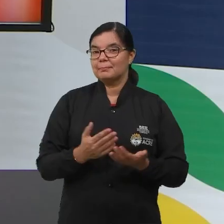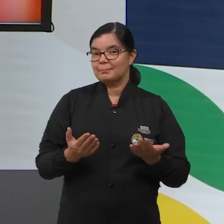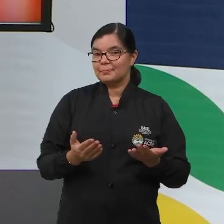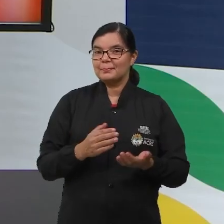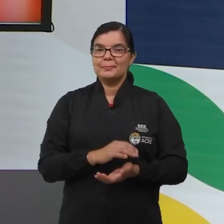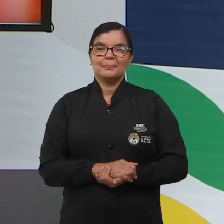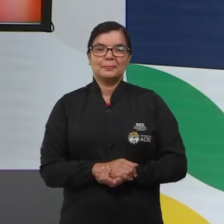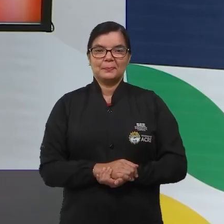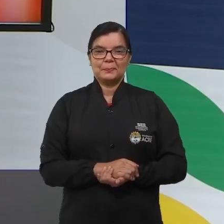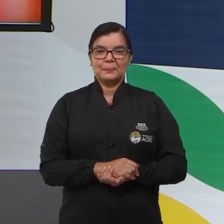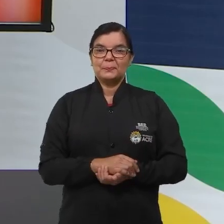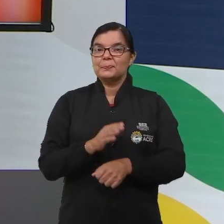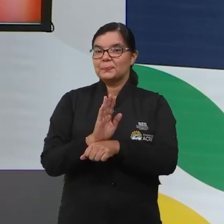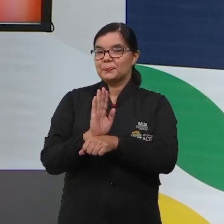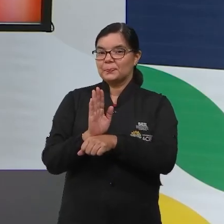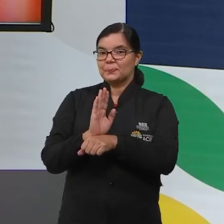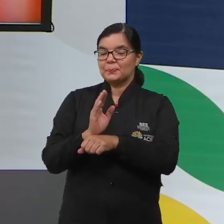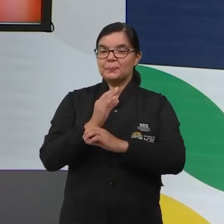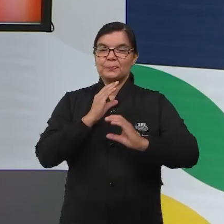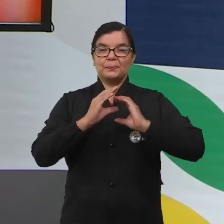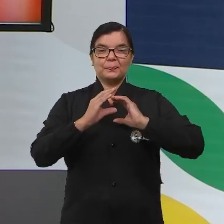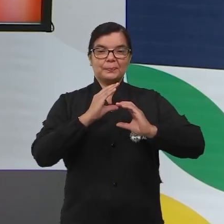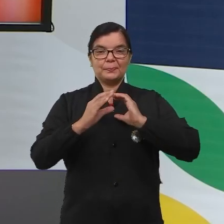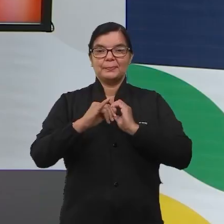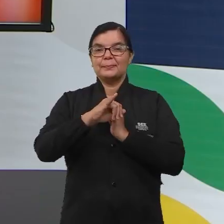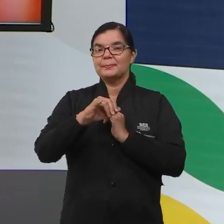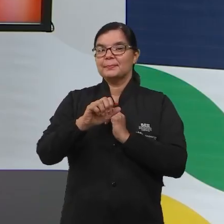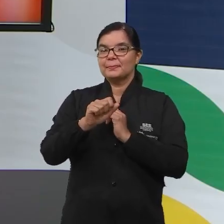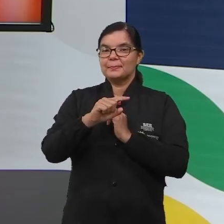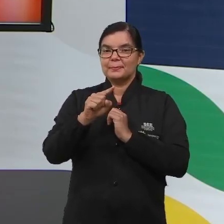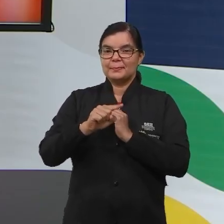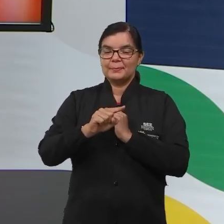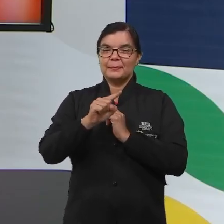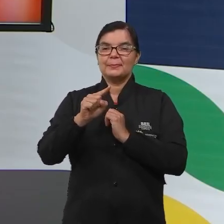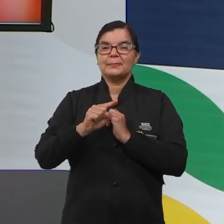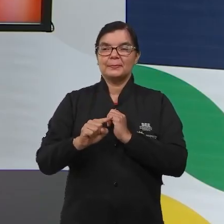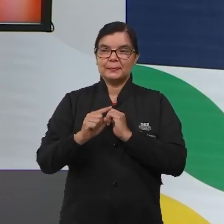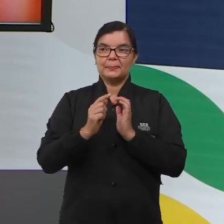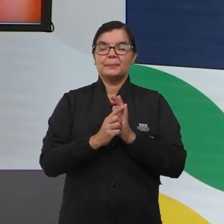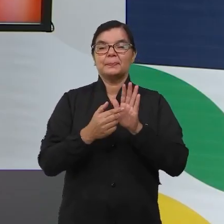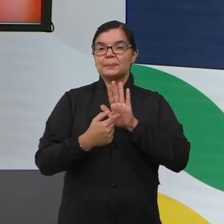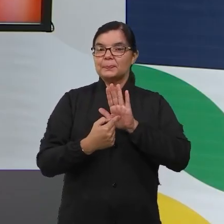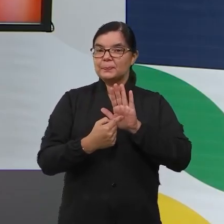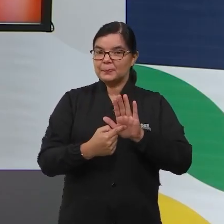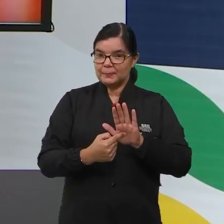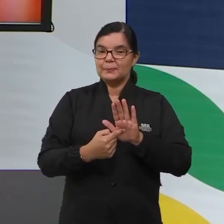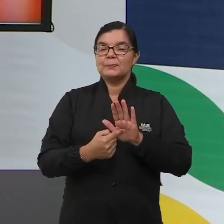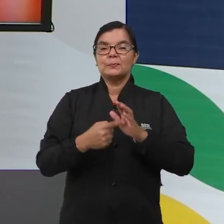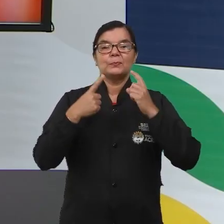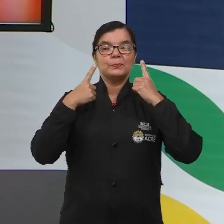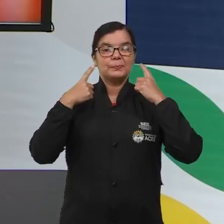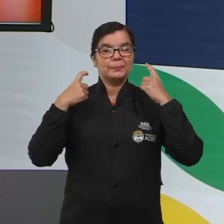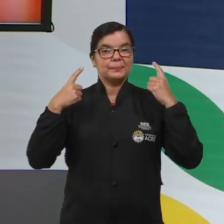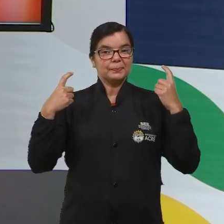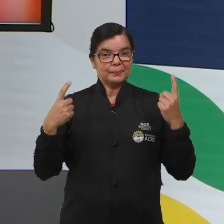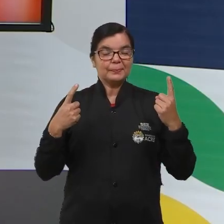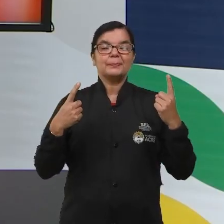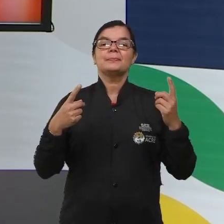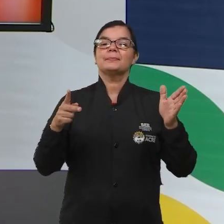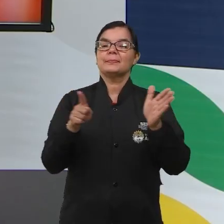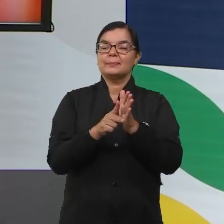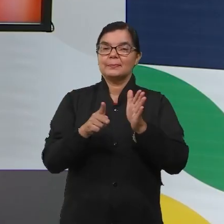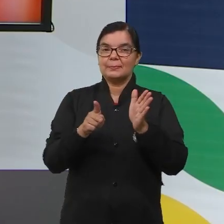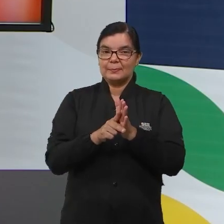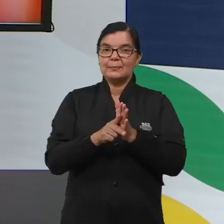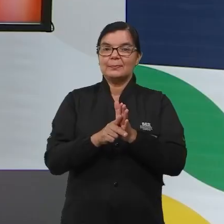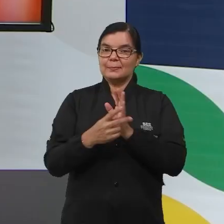Então, gente, no filme O Cantor de Jazz, a partir daí, o som ele passou a fazer